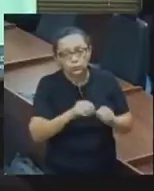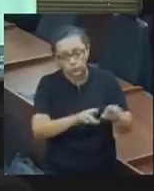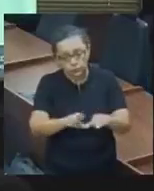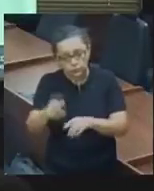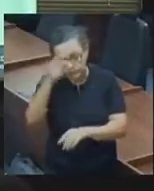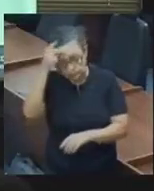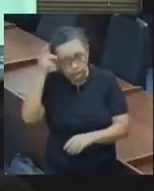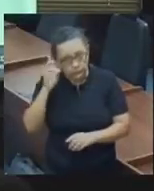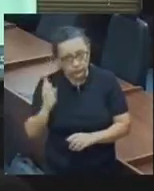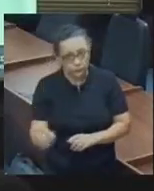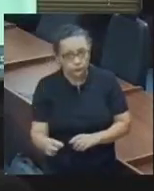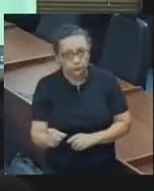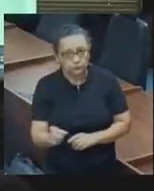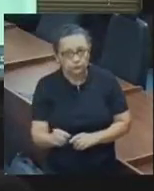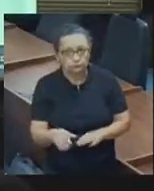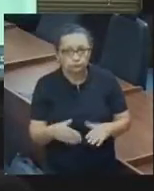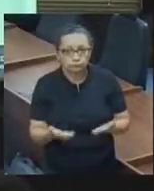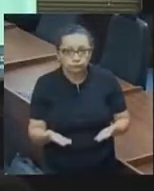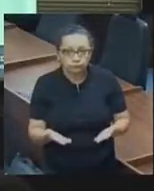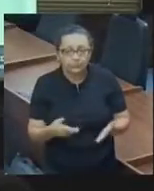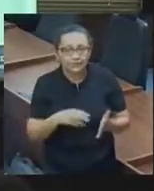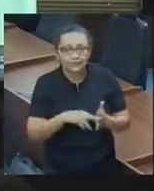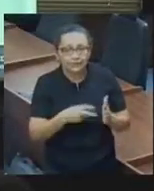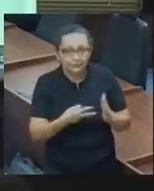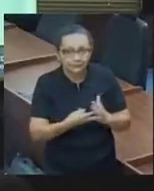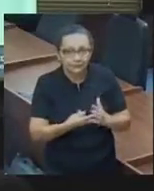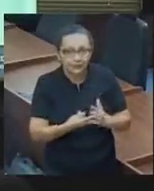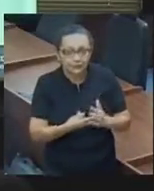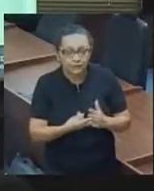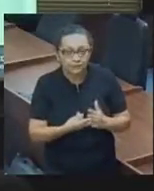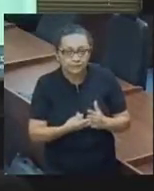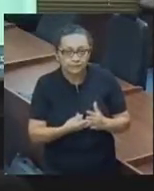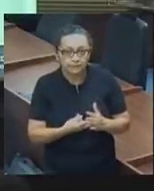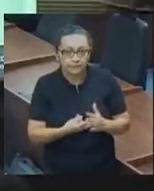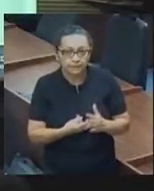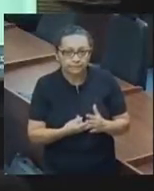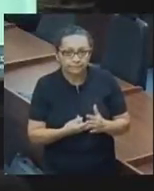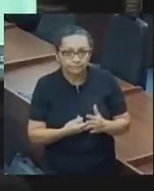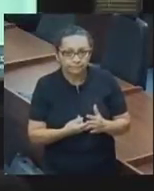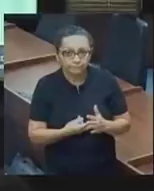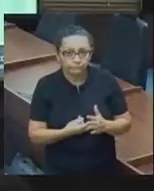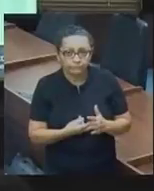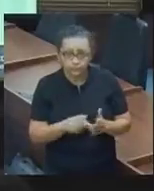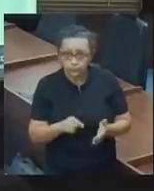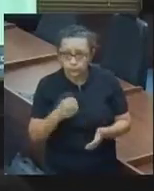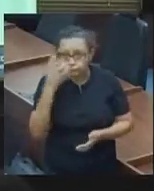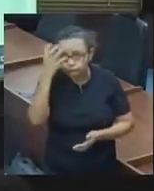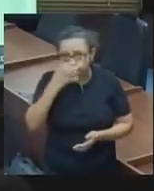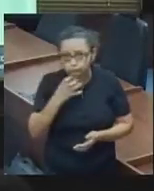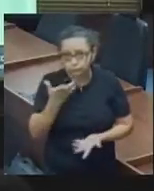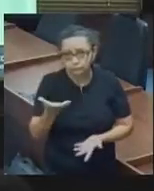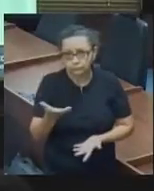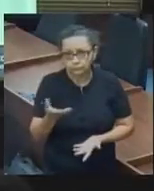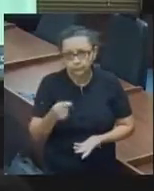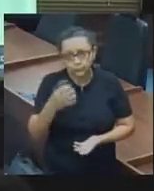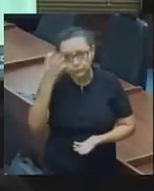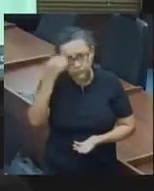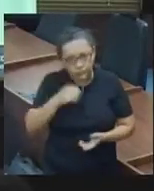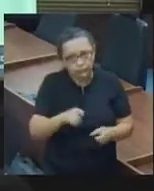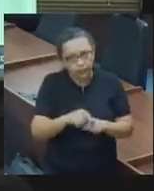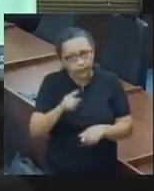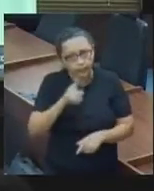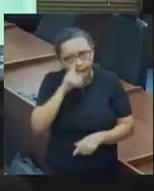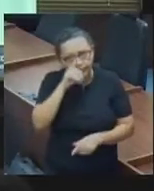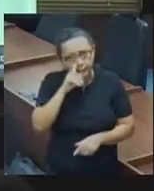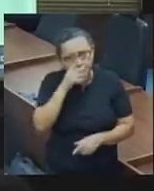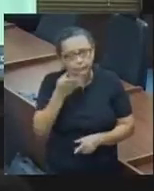pessoas quer dizer é então isso isso é muito sério né é crime